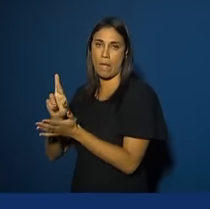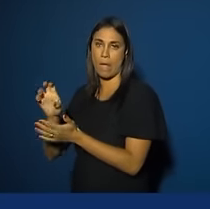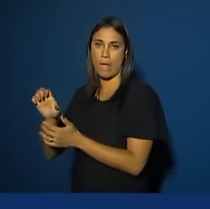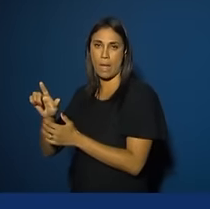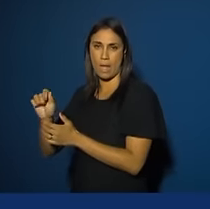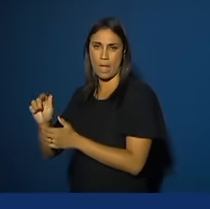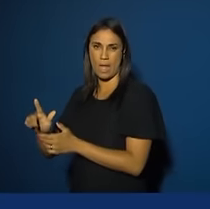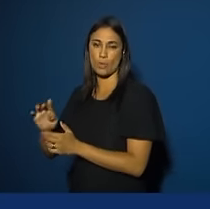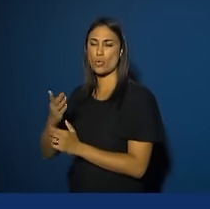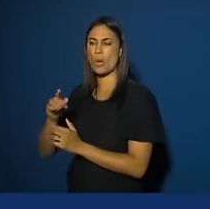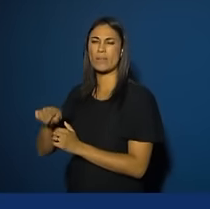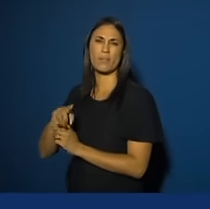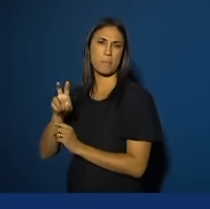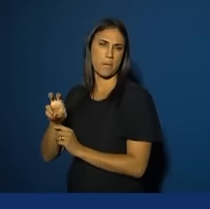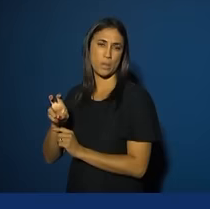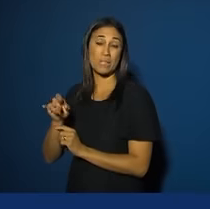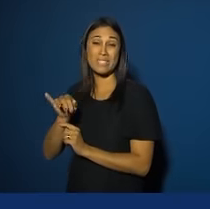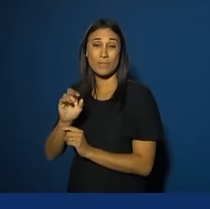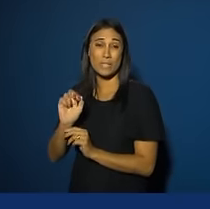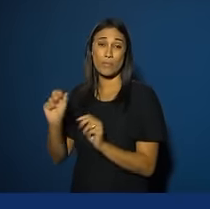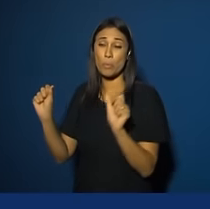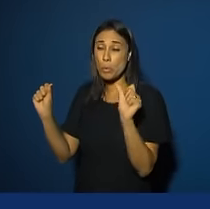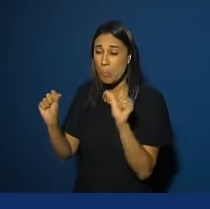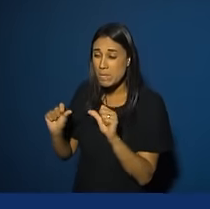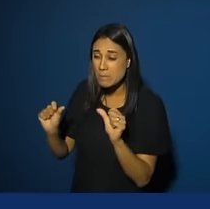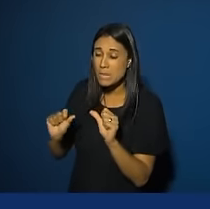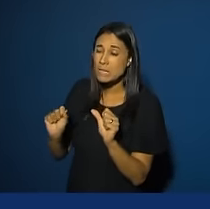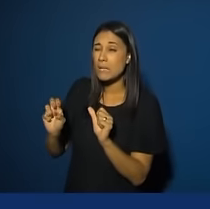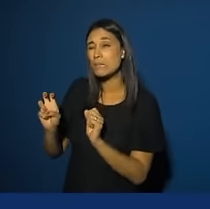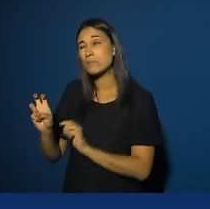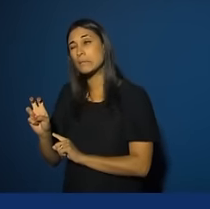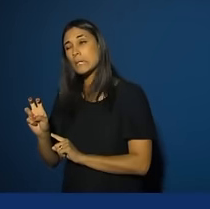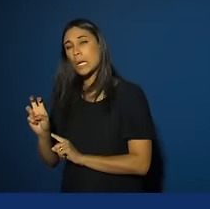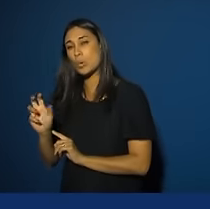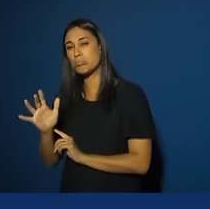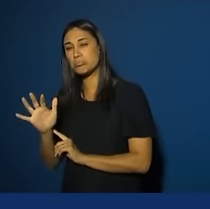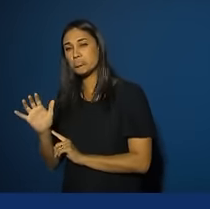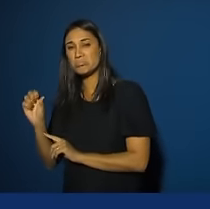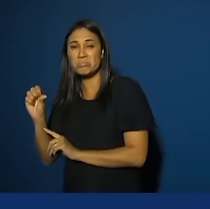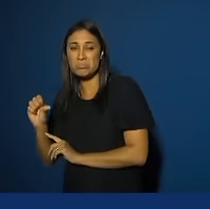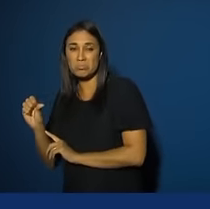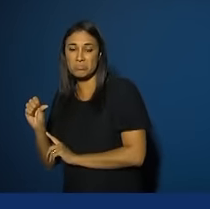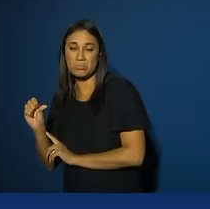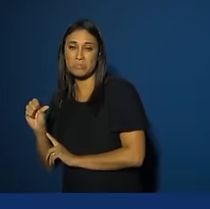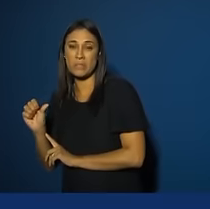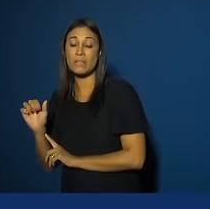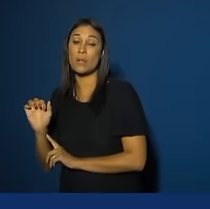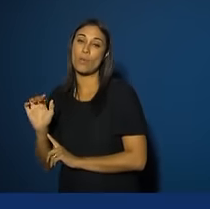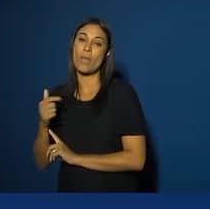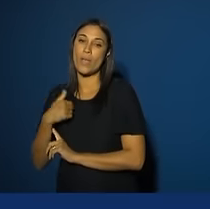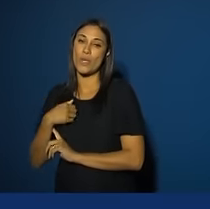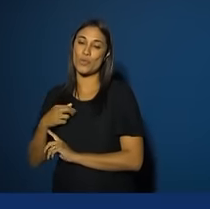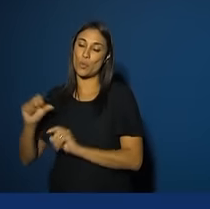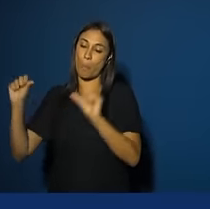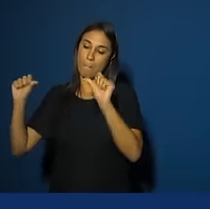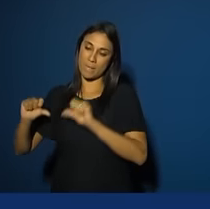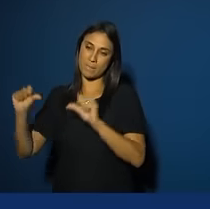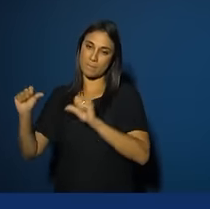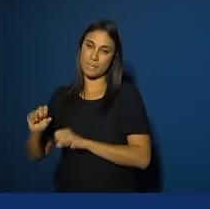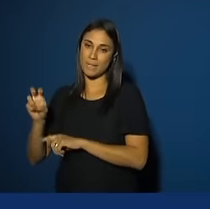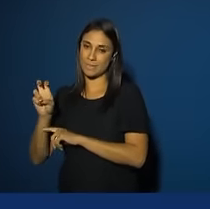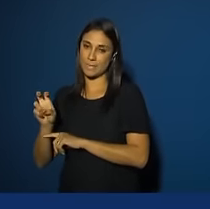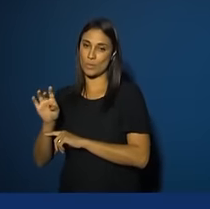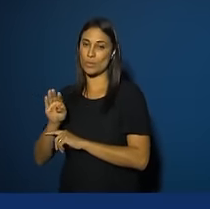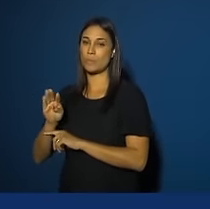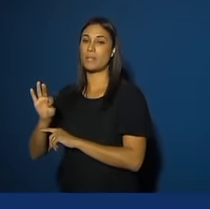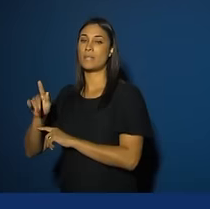de uns 4,5%, vai, se você for muito pessimista, uns 5. Vamos uns 5 para a gente ser pessimista. Afinal de contas, eu sou o pessimista do BTG,